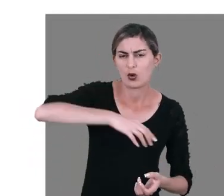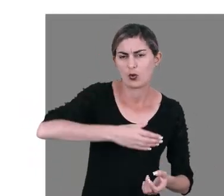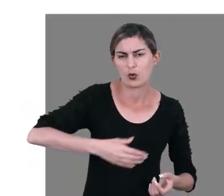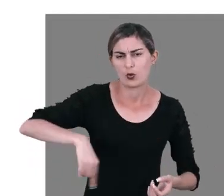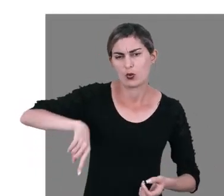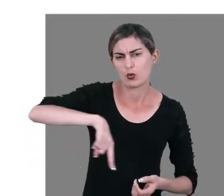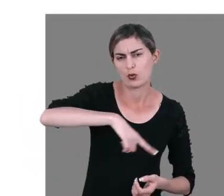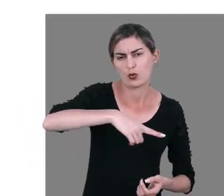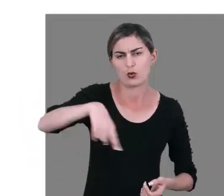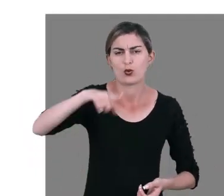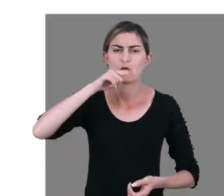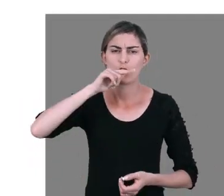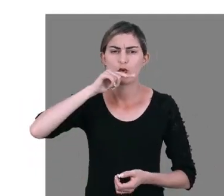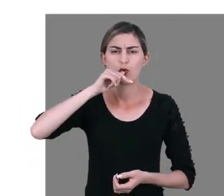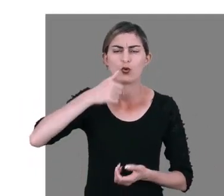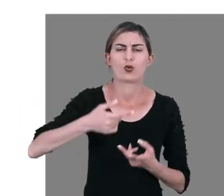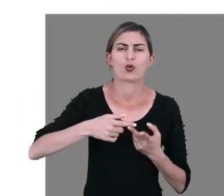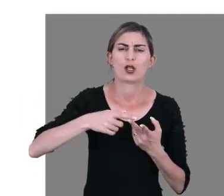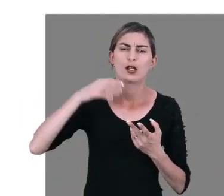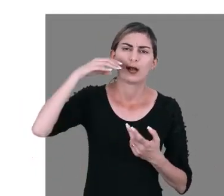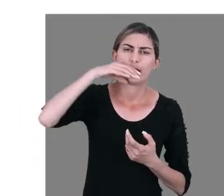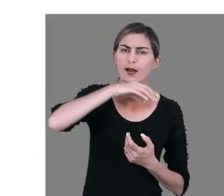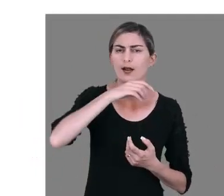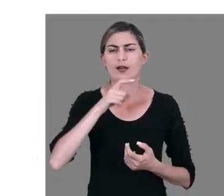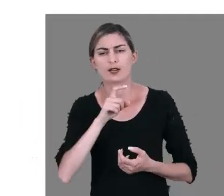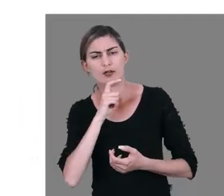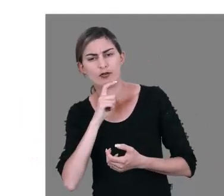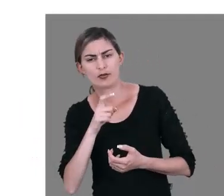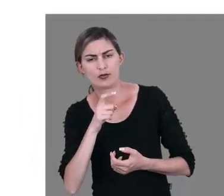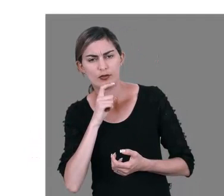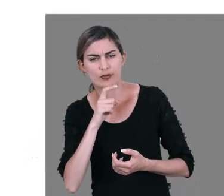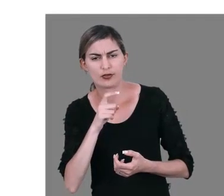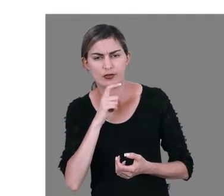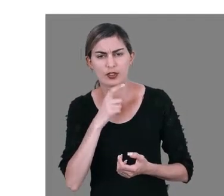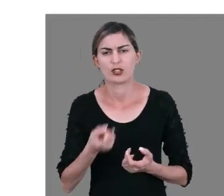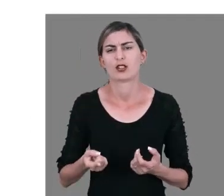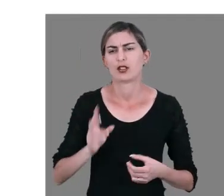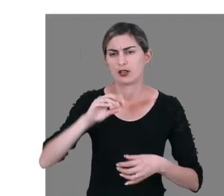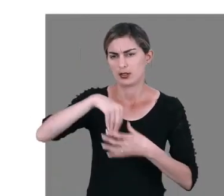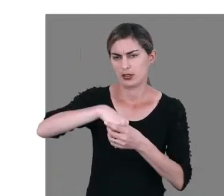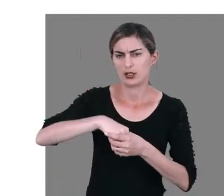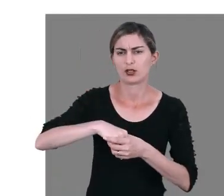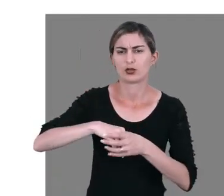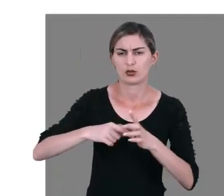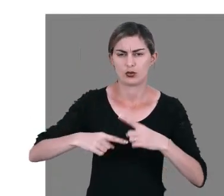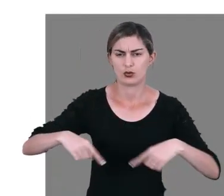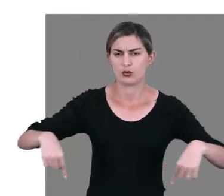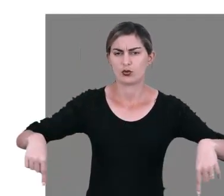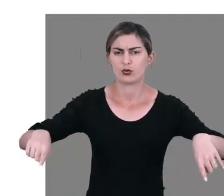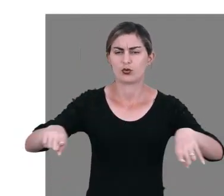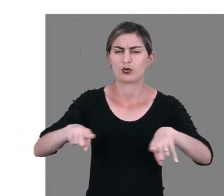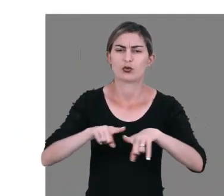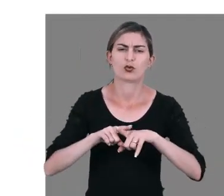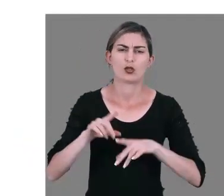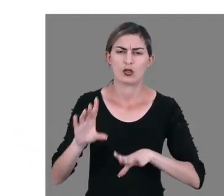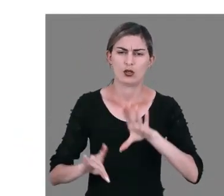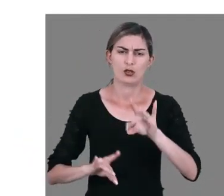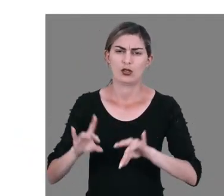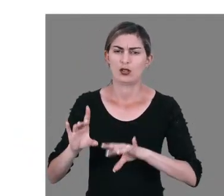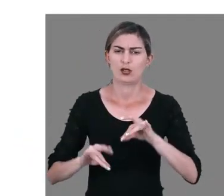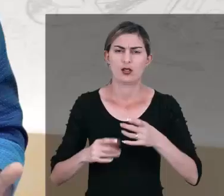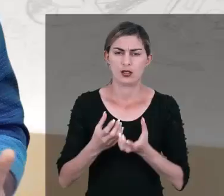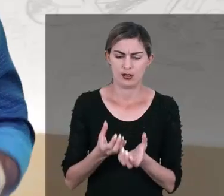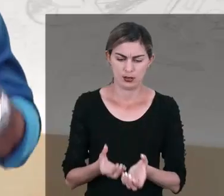a distribuição de água quente ou fria dentro do espaço, obviamente dentro das áreas molhadas, mas